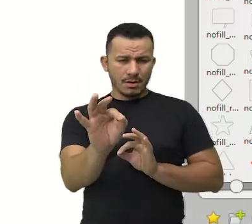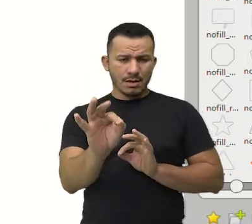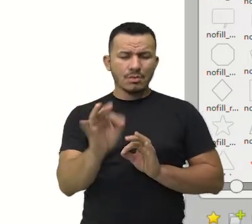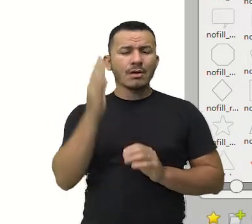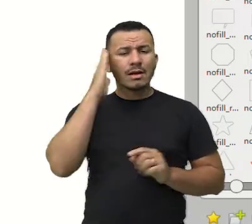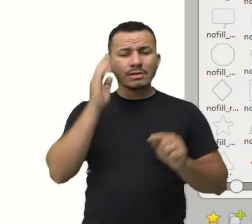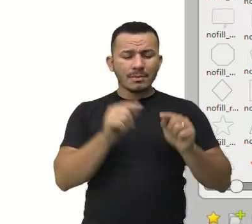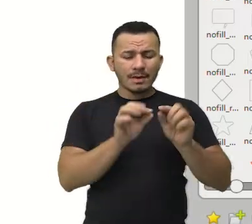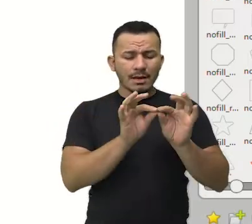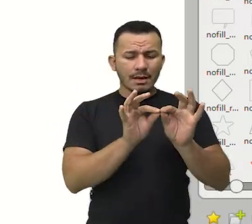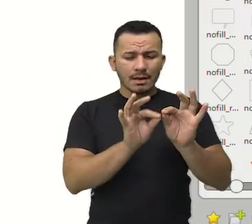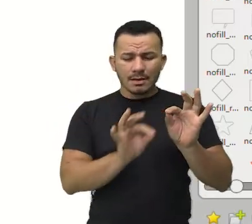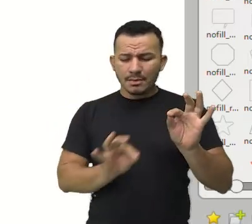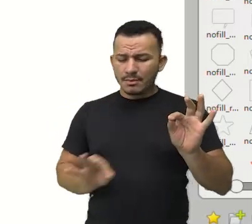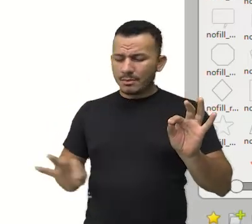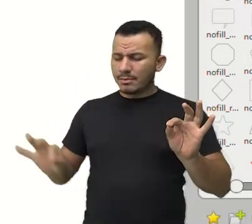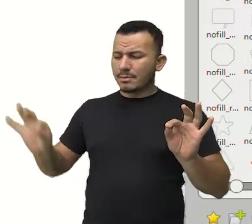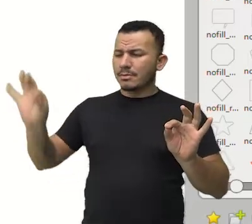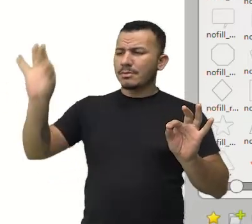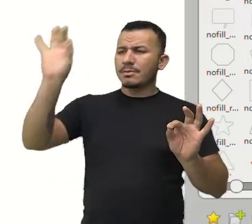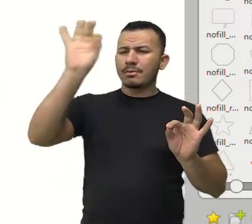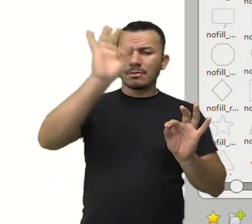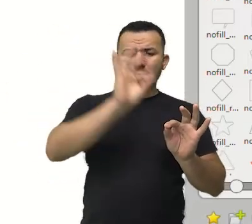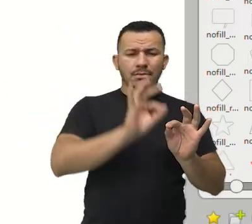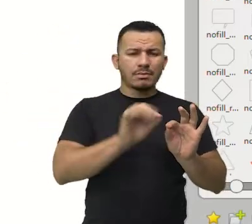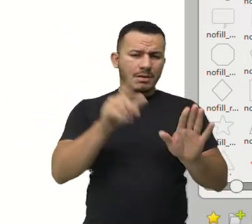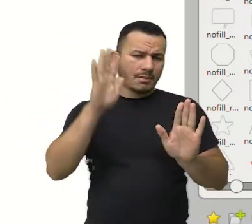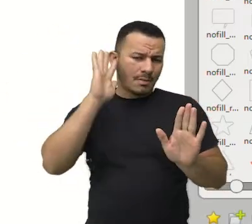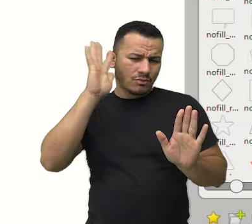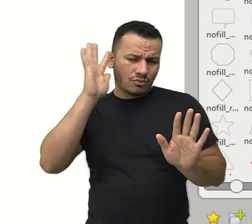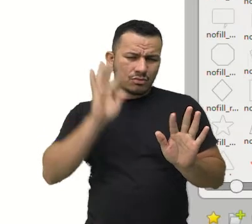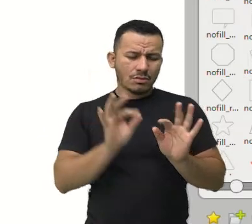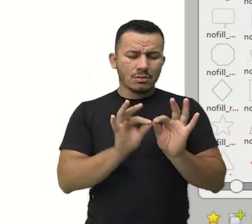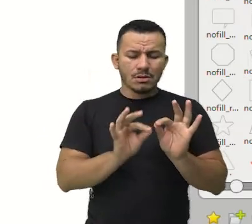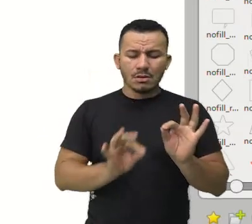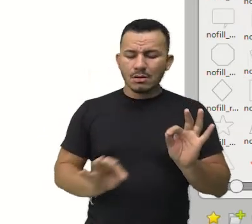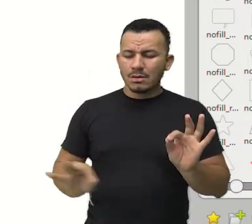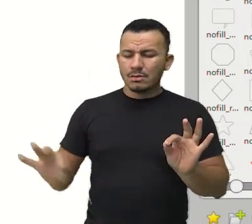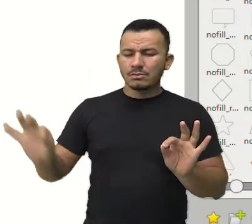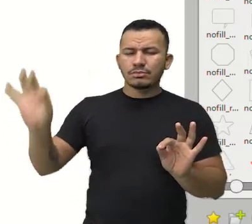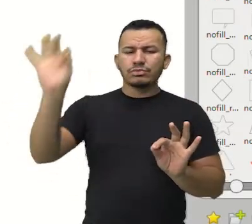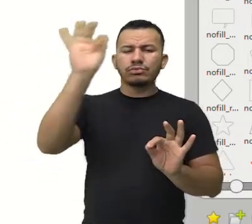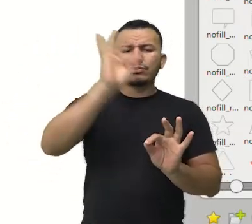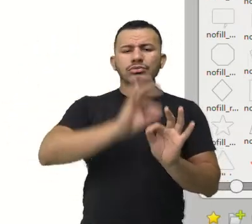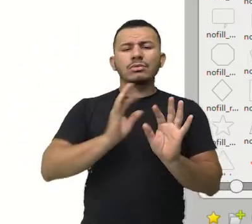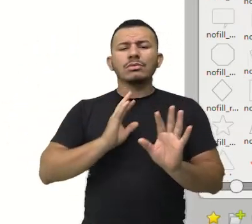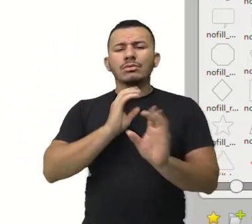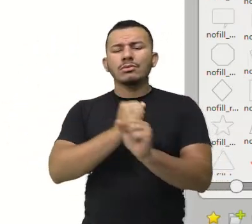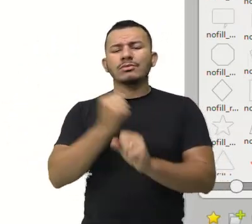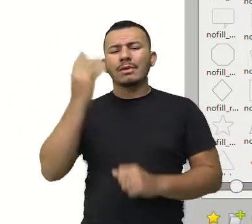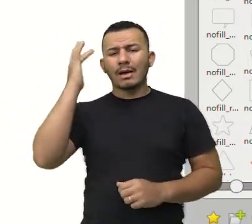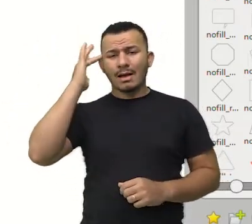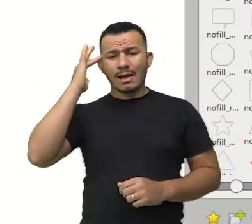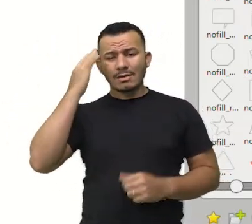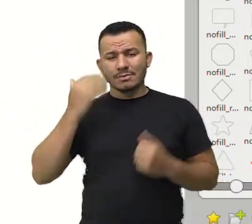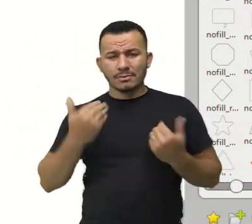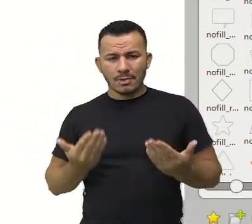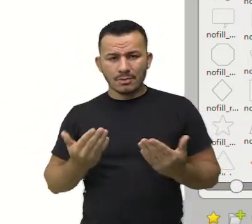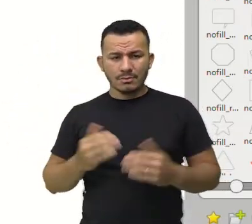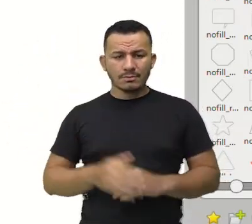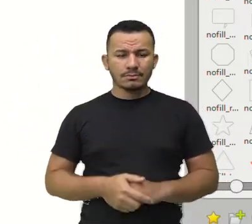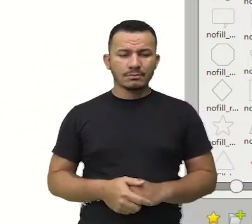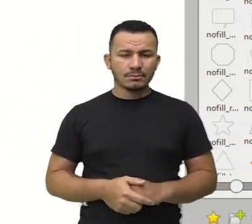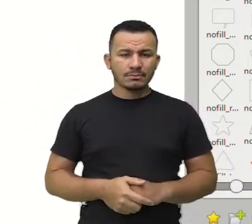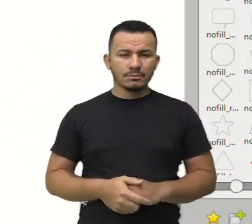circunferência? Eu estou perguntando para você o seguinte, ó, qual é esse comprimento aqui, ó? Imagina uma corda aqui passando aqui em volta, qual seria o